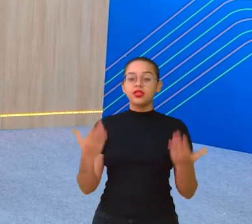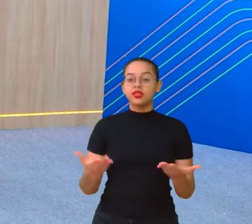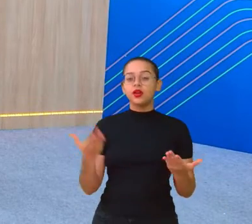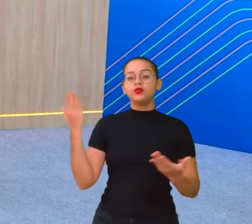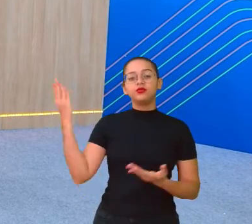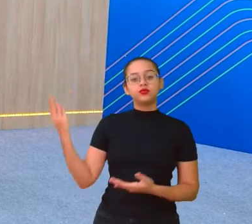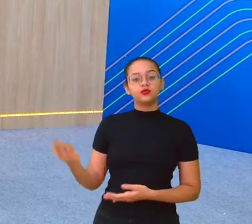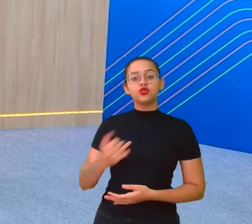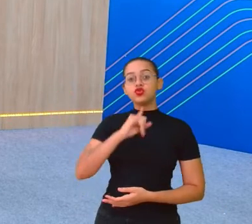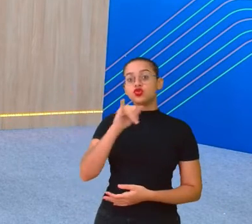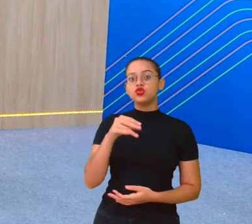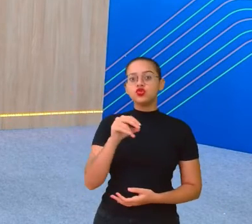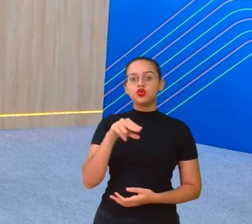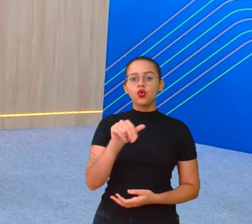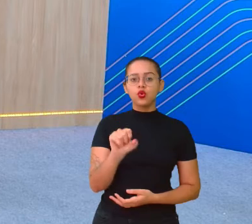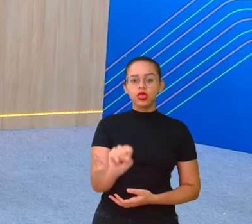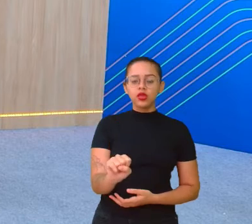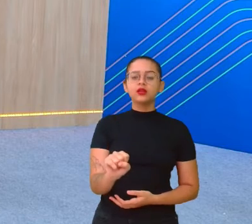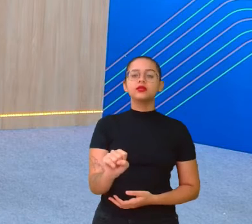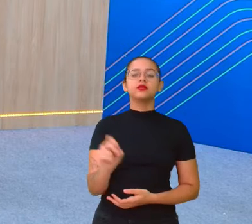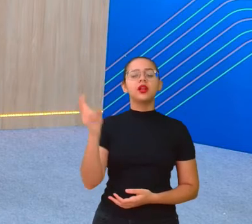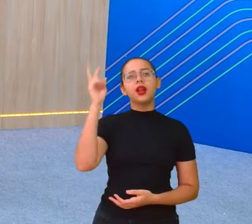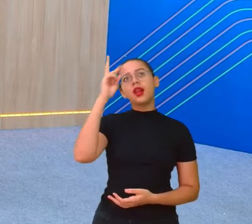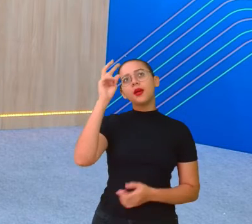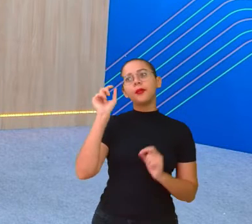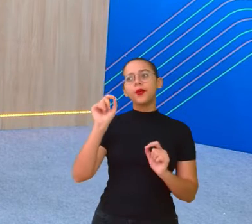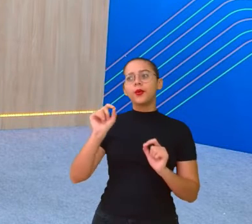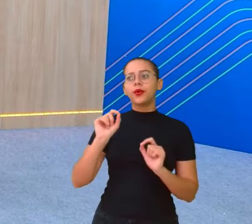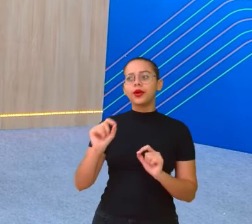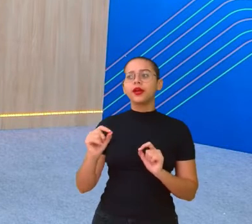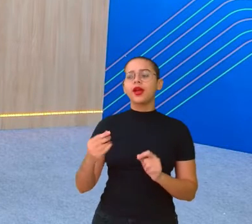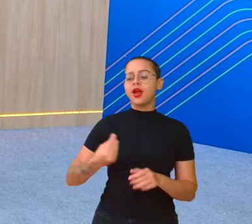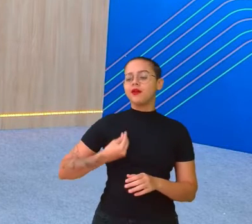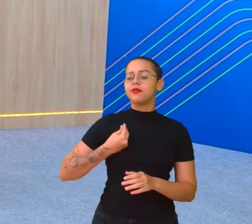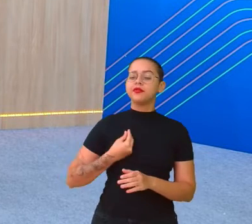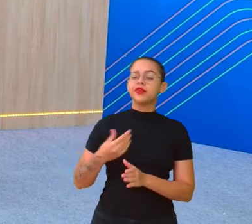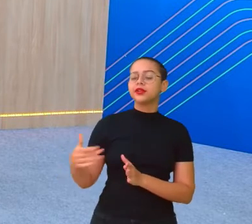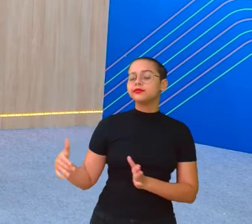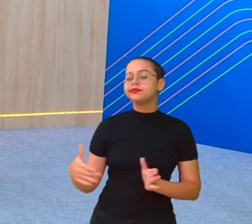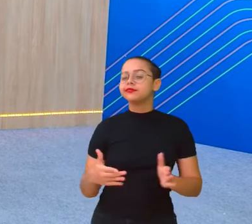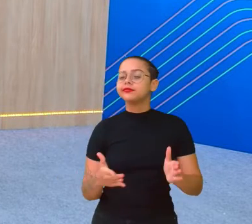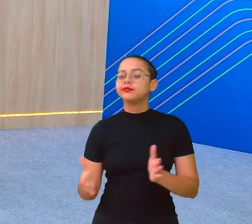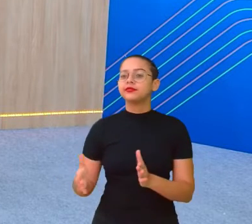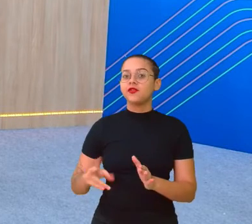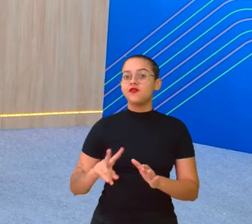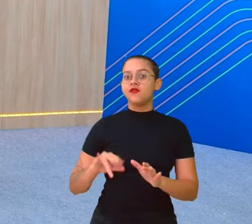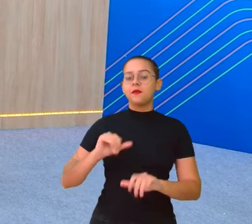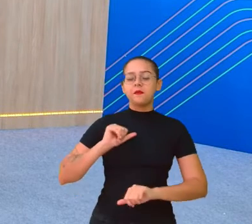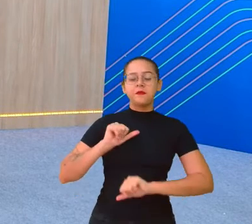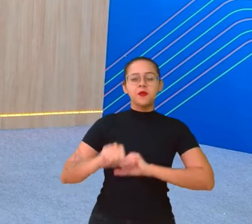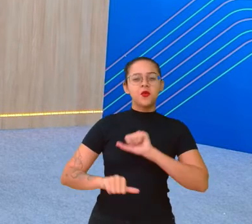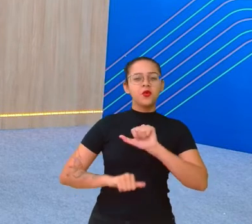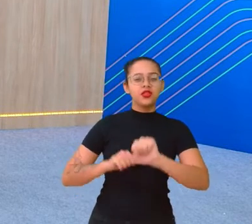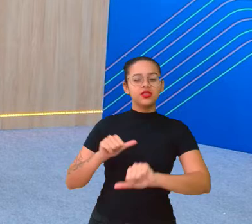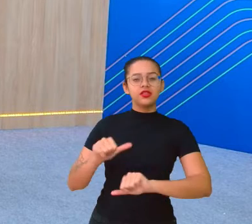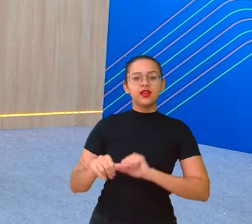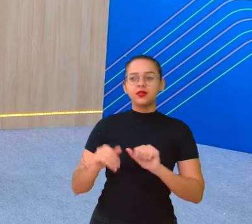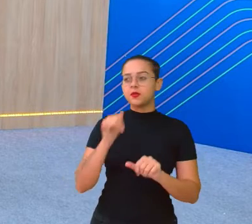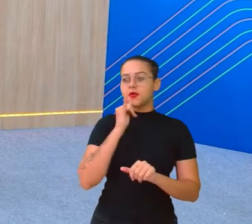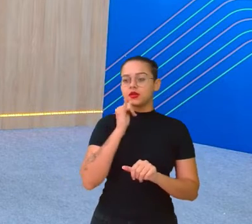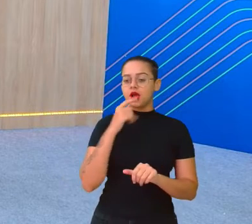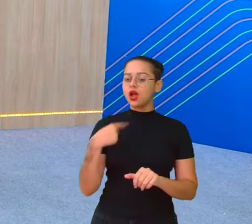fala do Jonas me remete muito àquela coisa de que ao longo da vida a gente vai mudando, a gente vai... Quando a gente